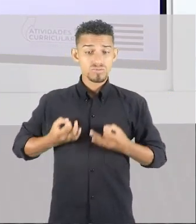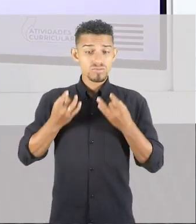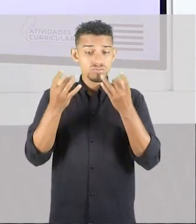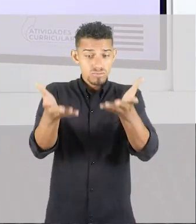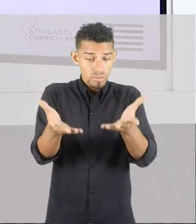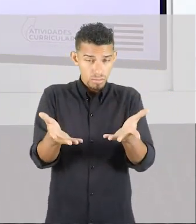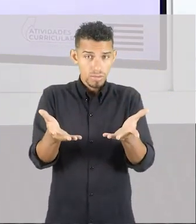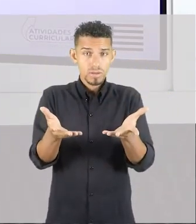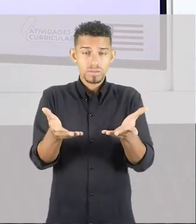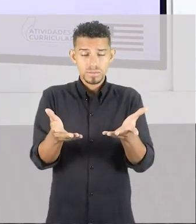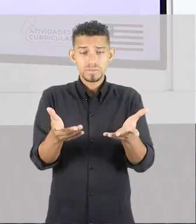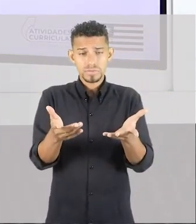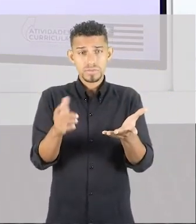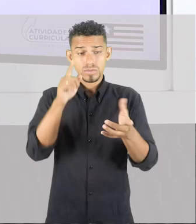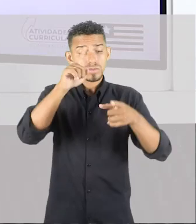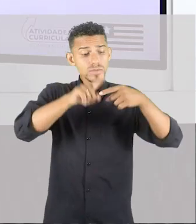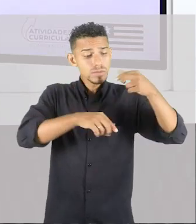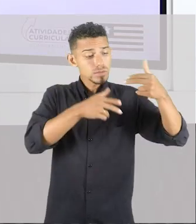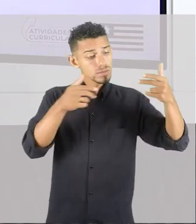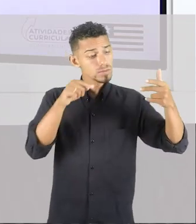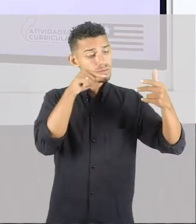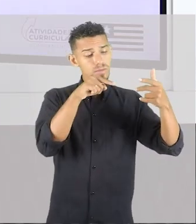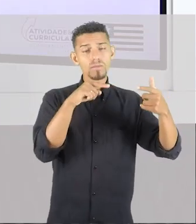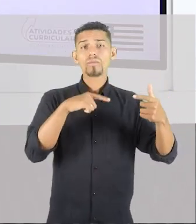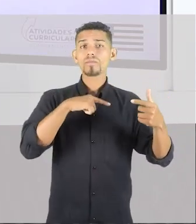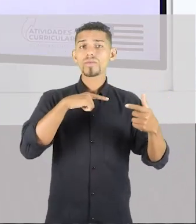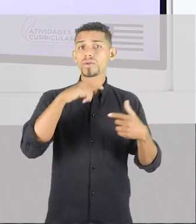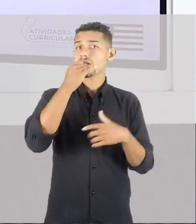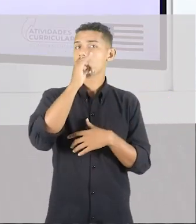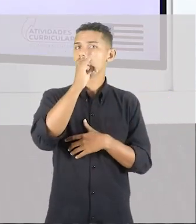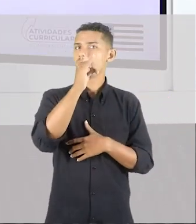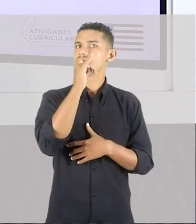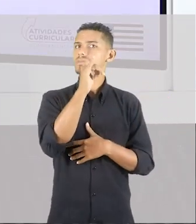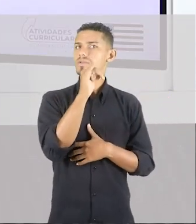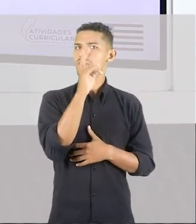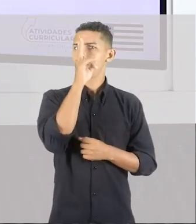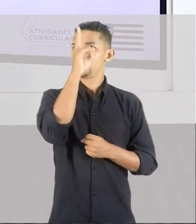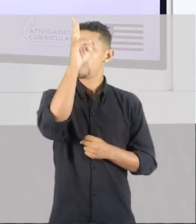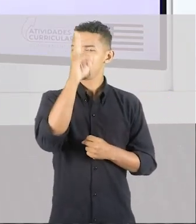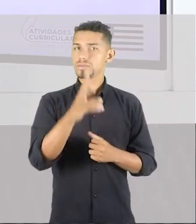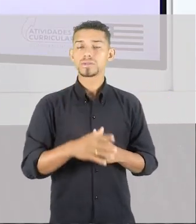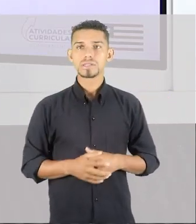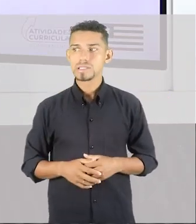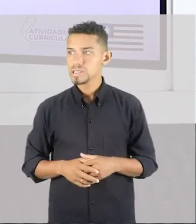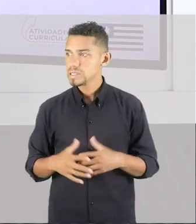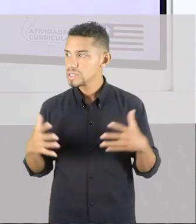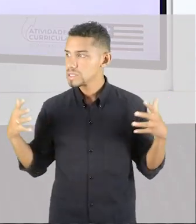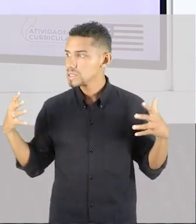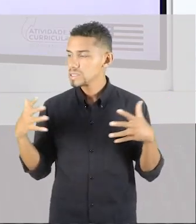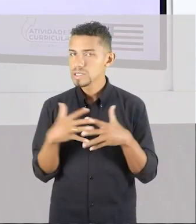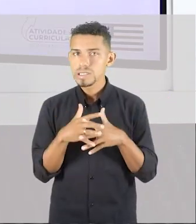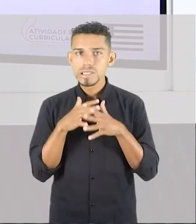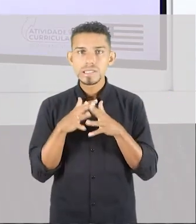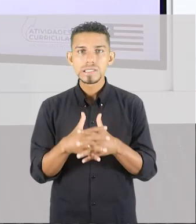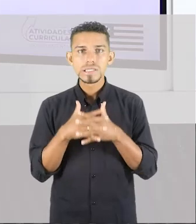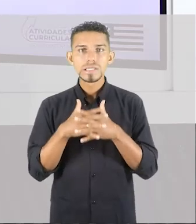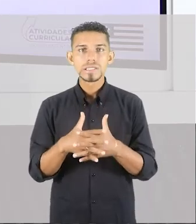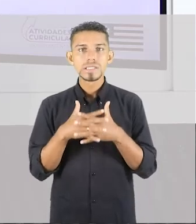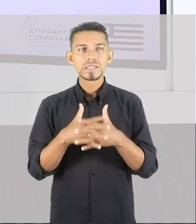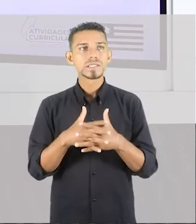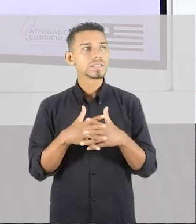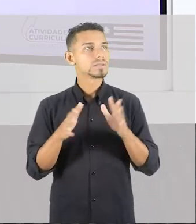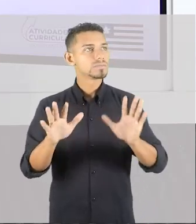magnético um corpo que está eletricamente carregado. Eita, confusão, professor! Olha só, existe um